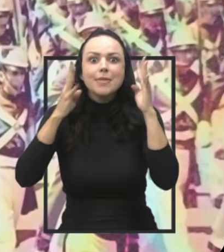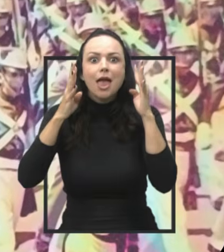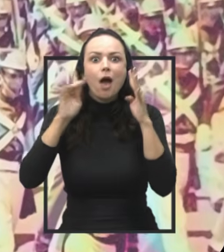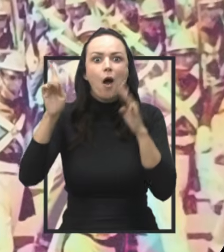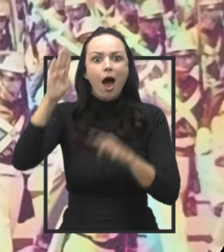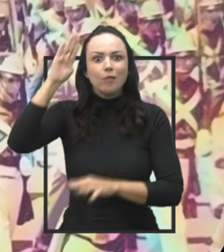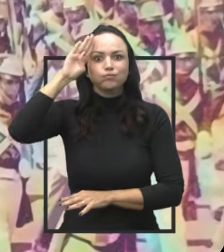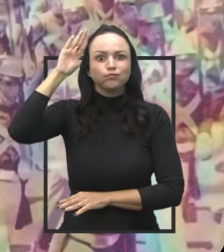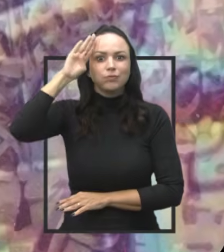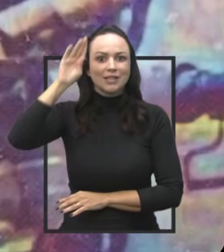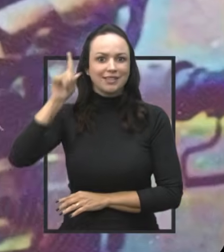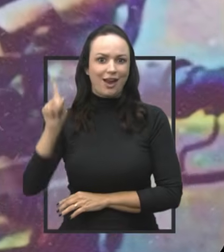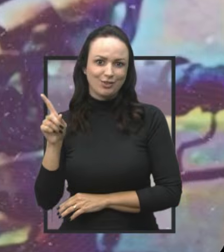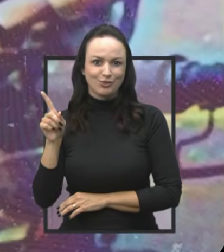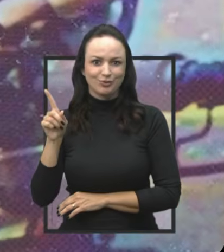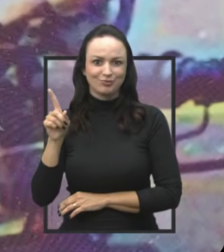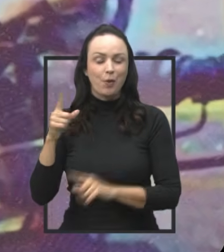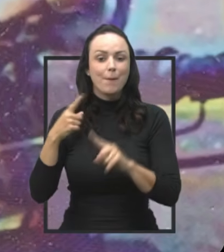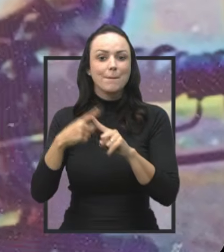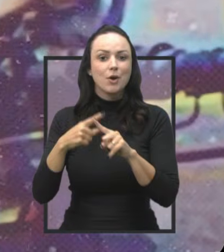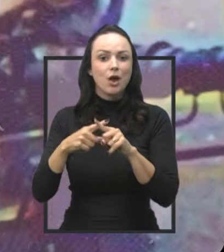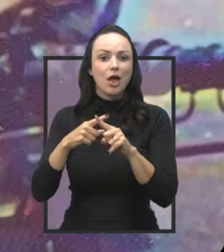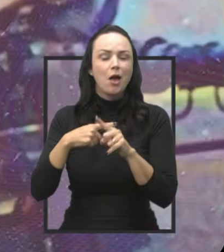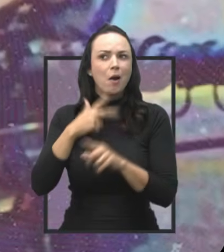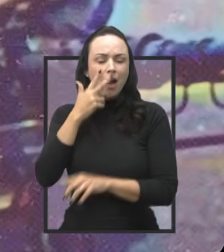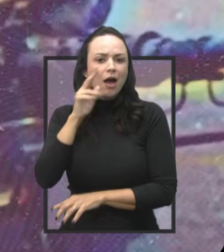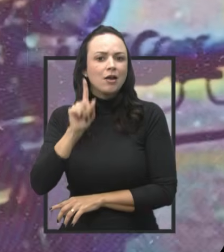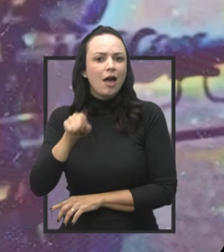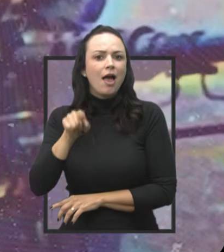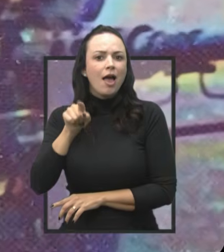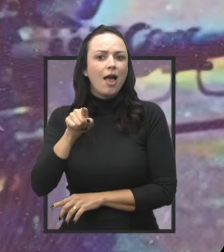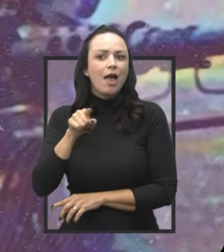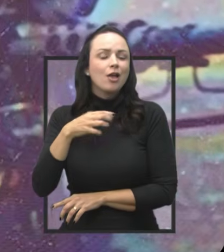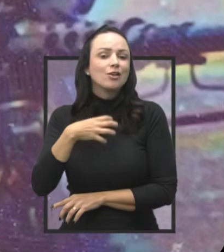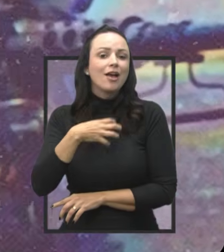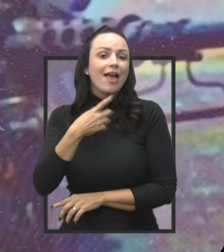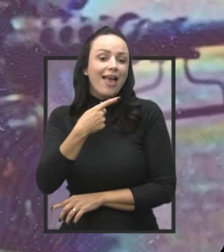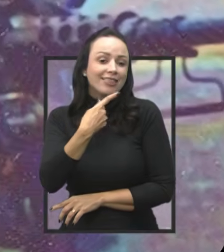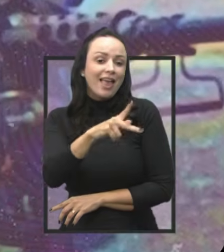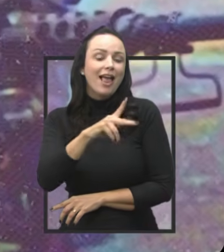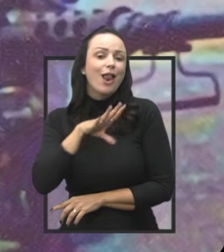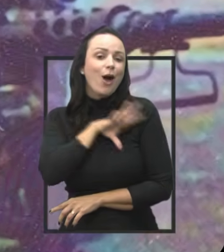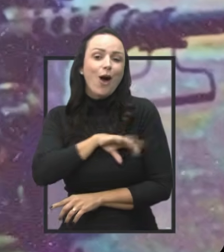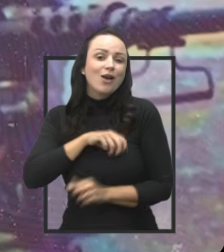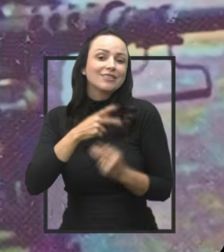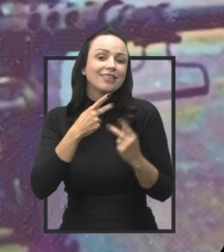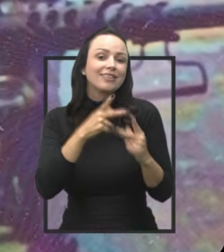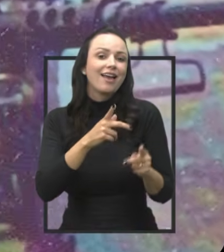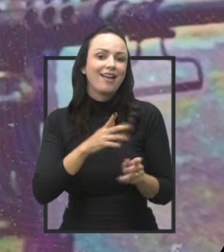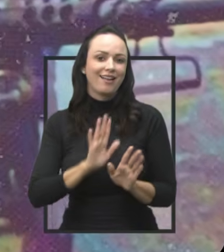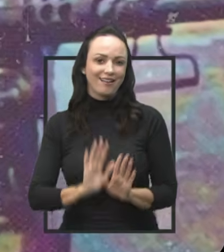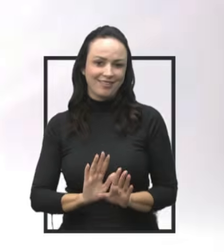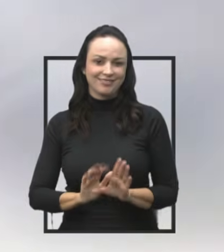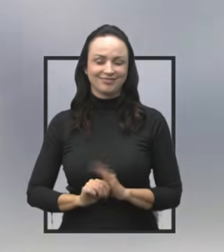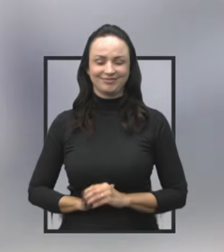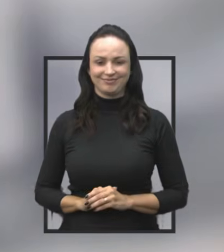Exército, você sabe? Porque eu acho que era uma coisa que ele gostava realmente.